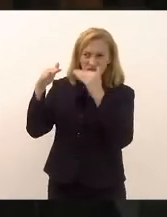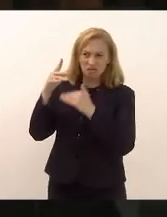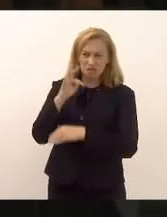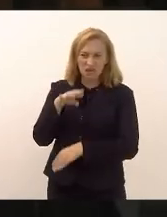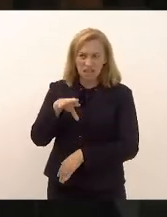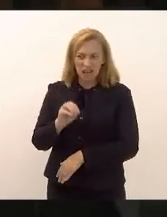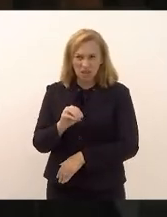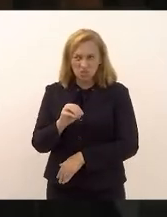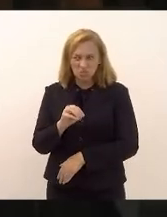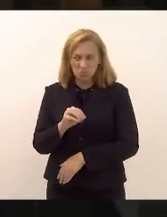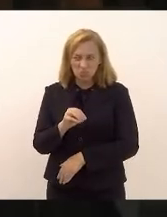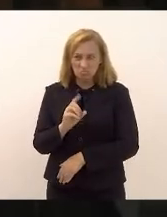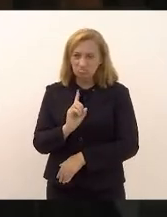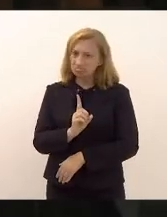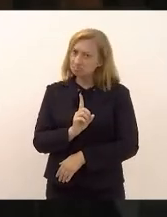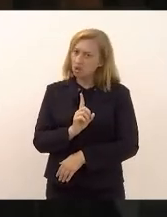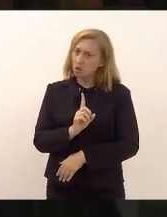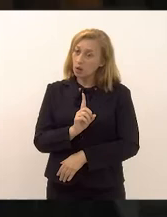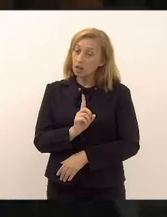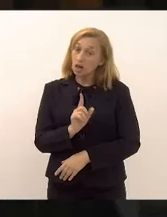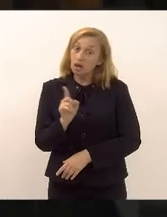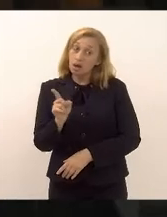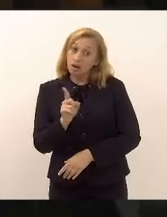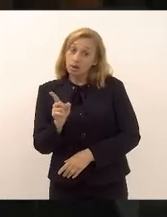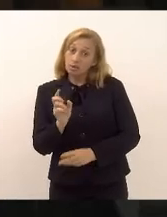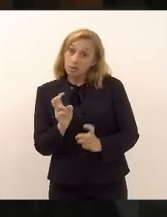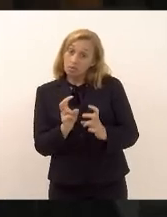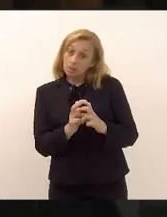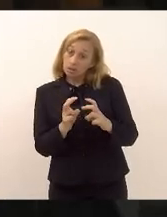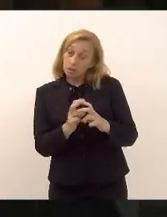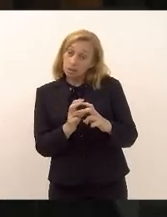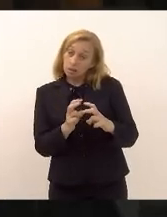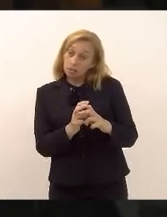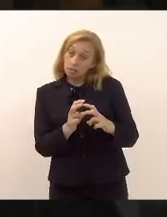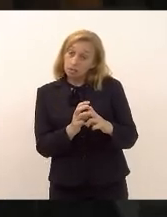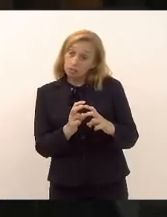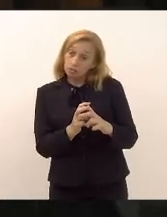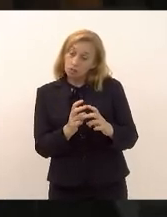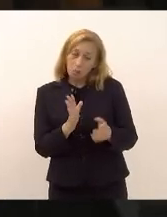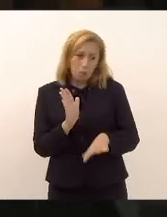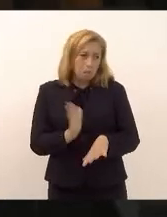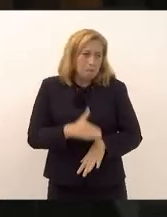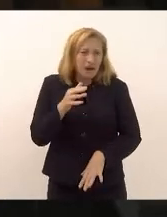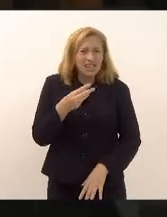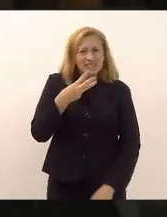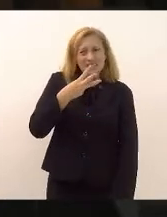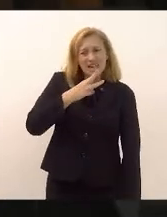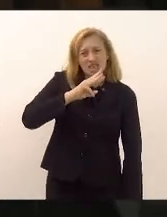Bernardo. Está comprando uma briga com mais de